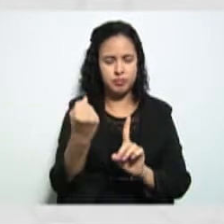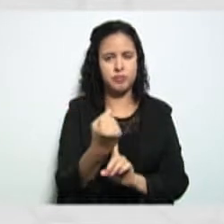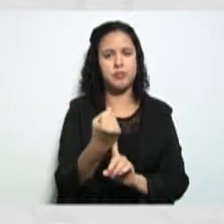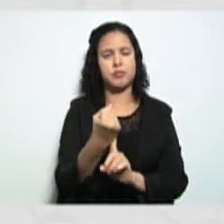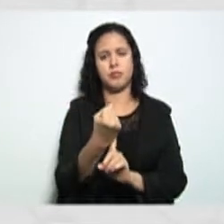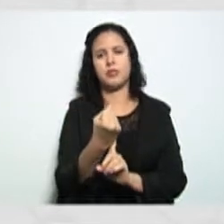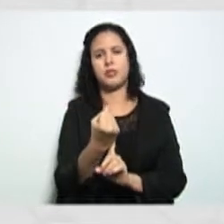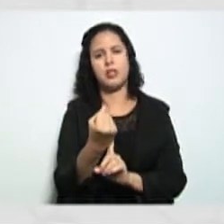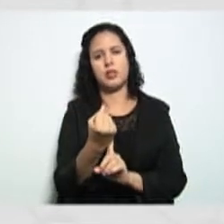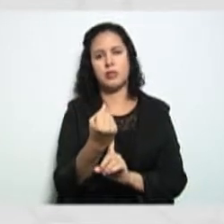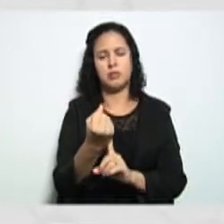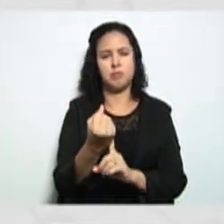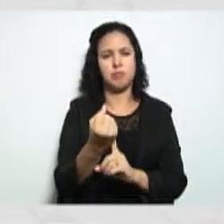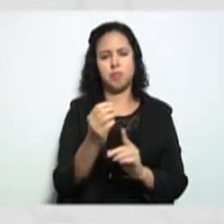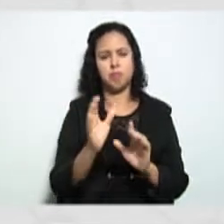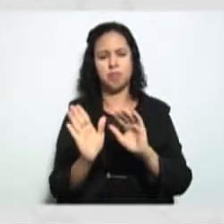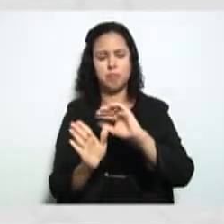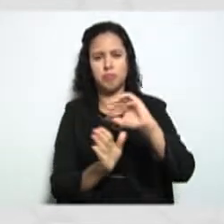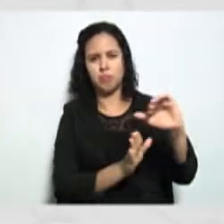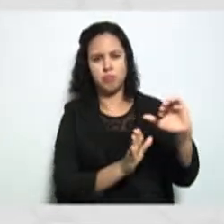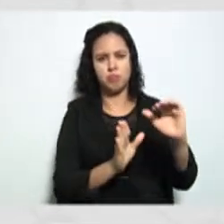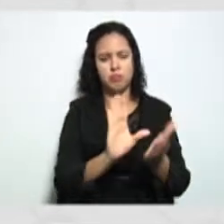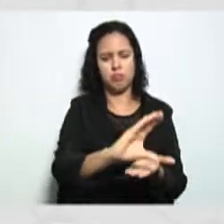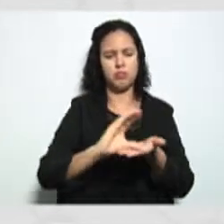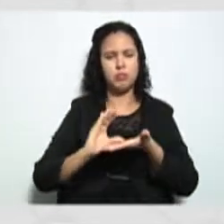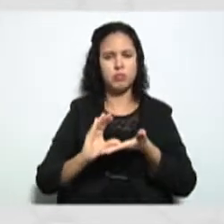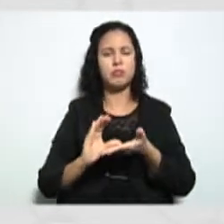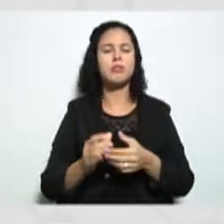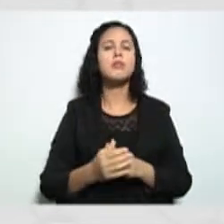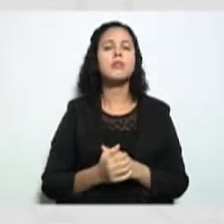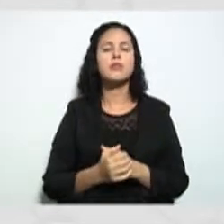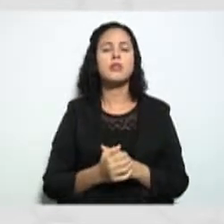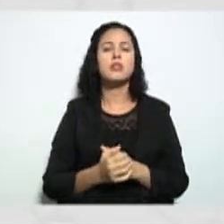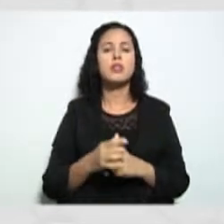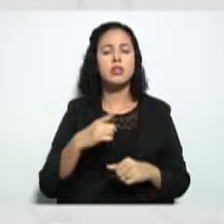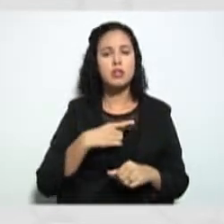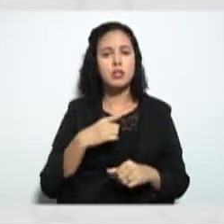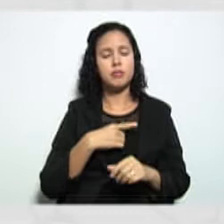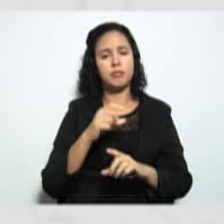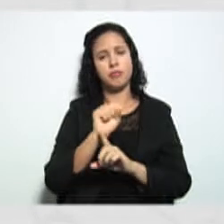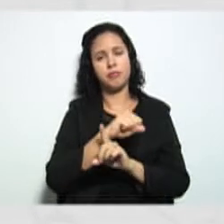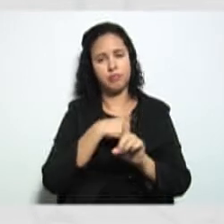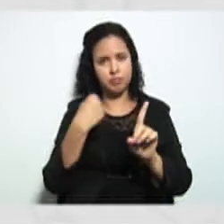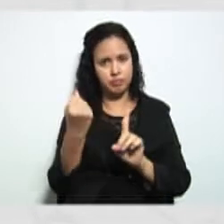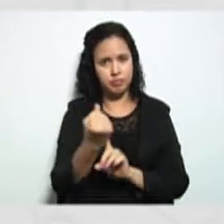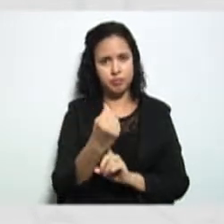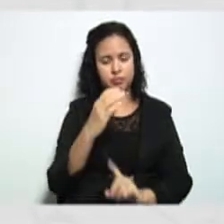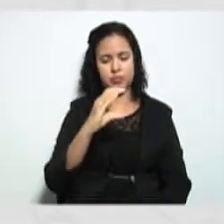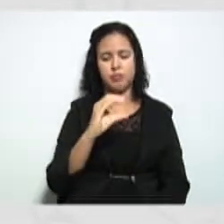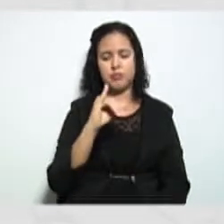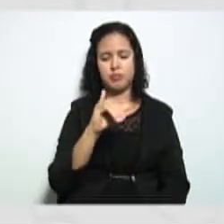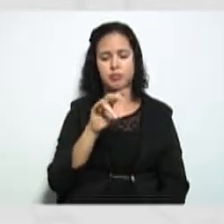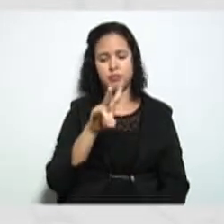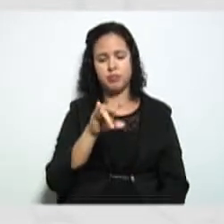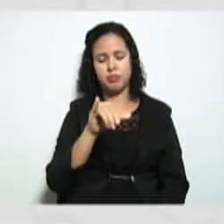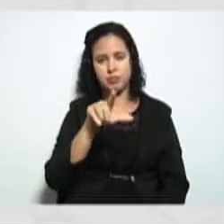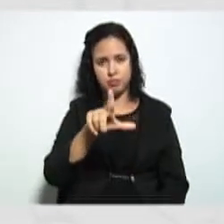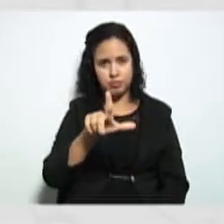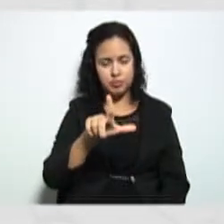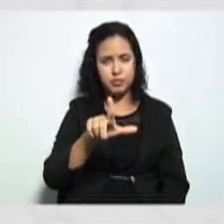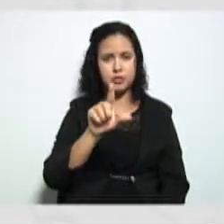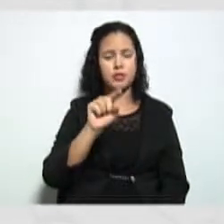fins lucrativos. Então, existe já uma diferenciação aqui. Quando a gente fala de uma sociedade civil, a gente quer dizer uma sociedade